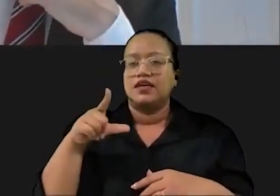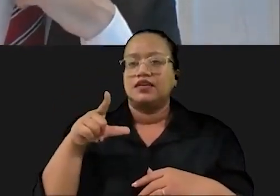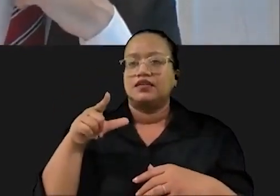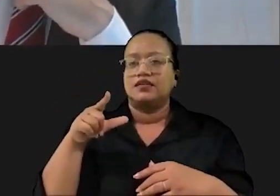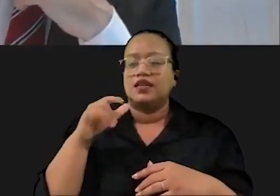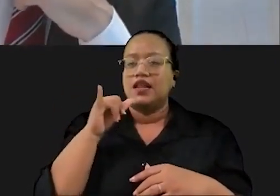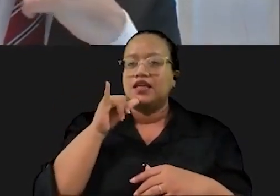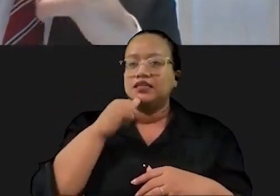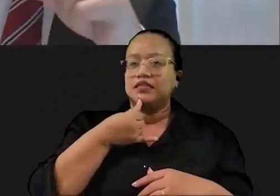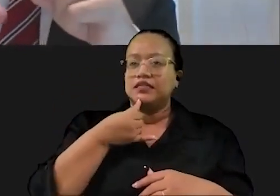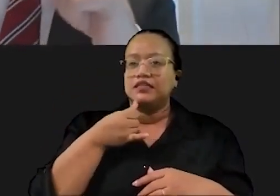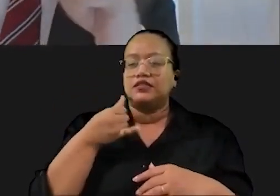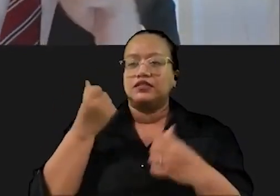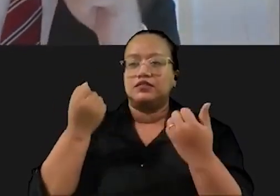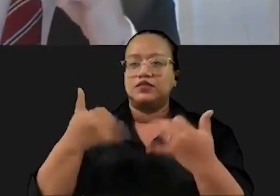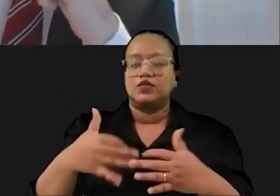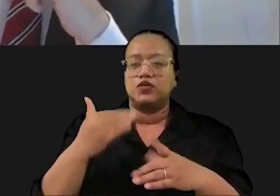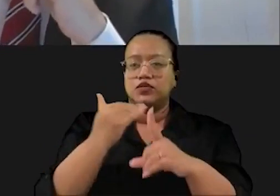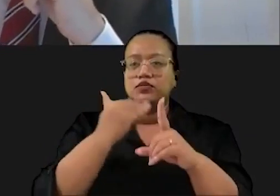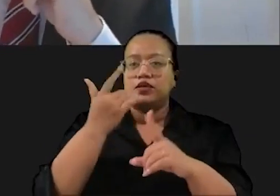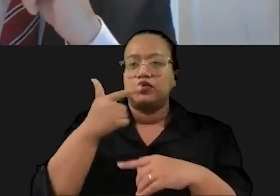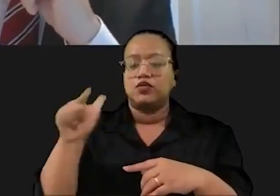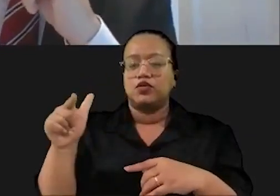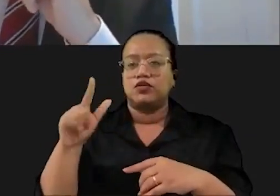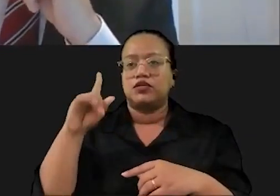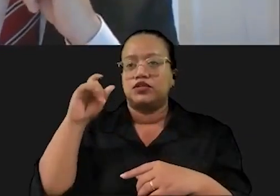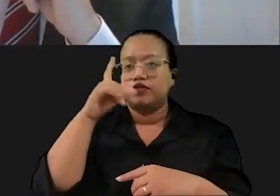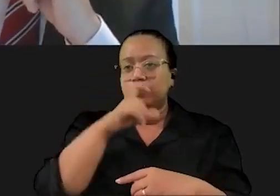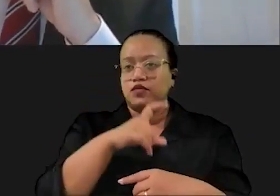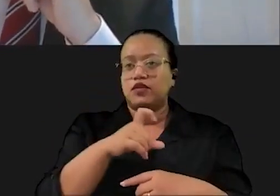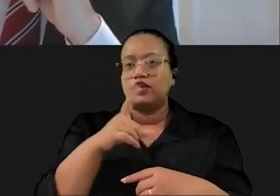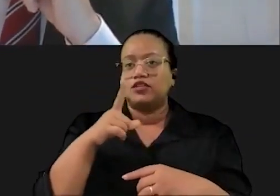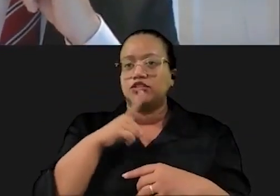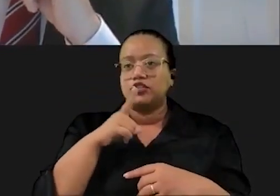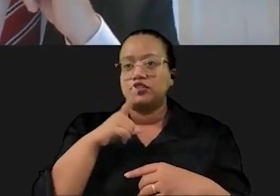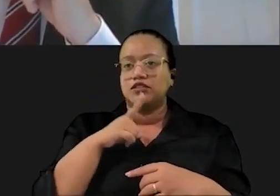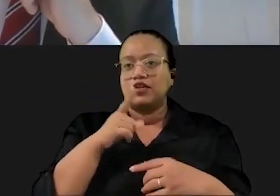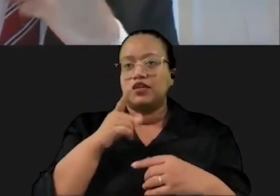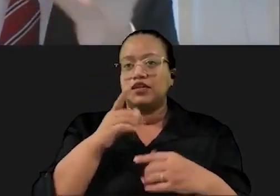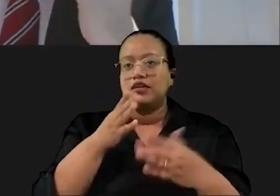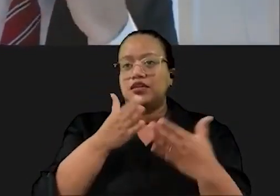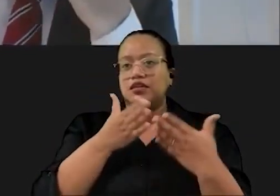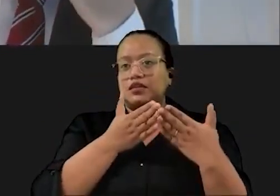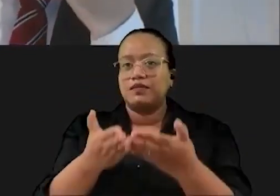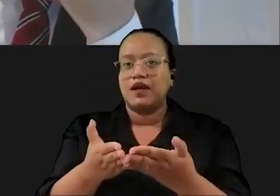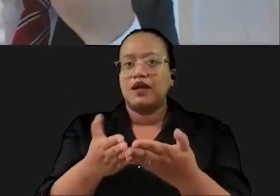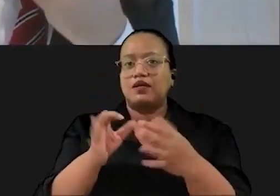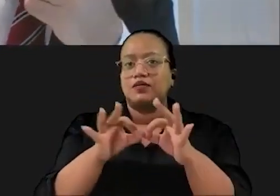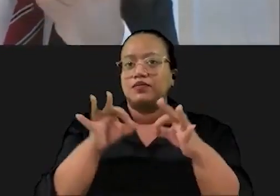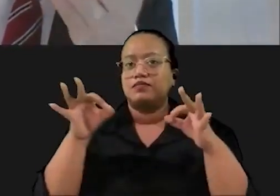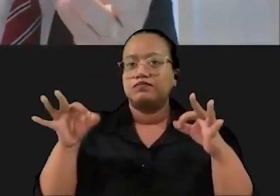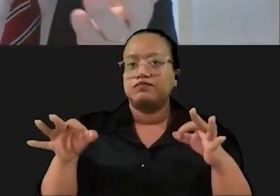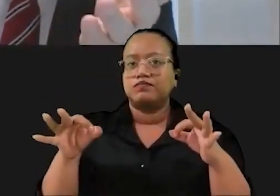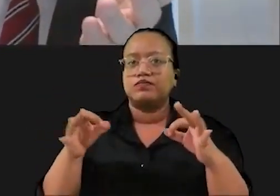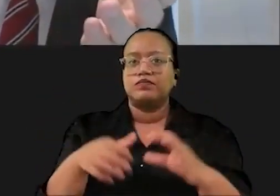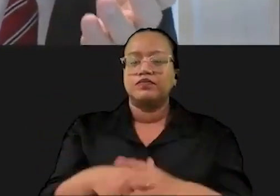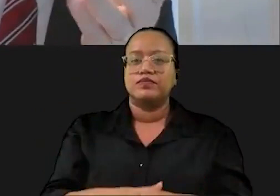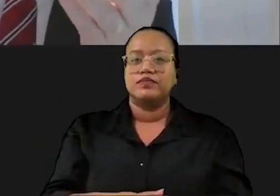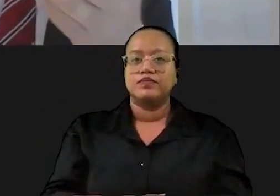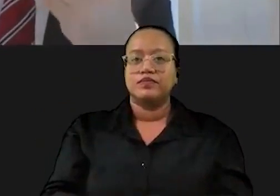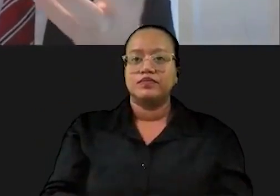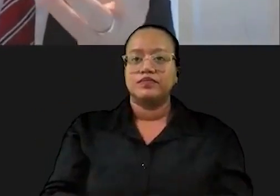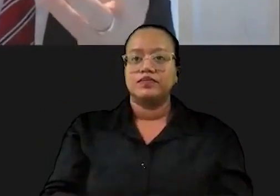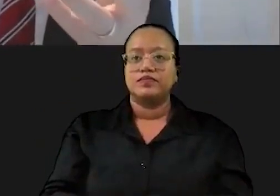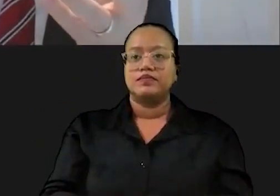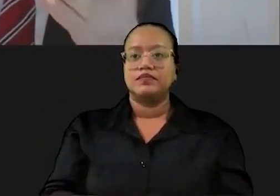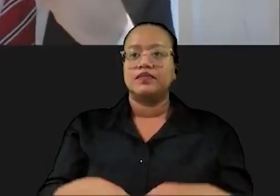de judicionados de primeira região, diante da distância, e da própria dificuldade, né, de transporte.